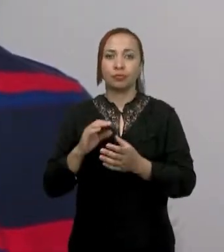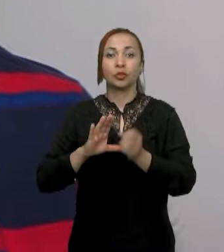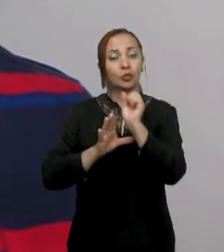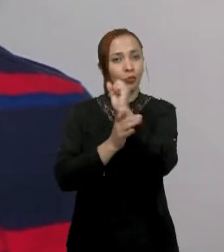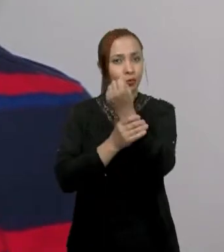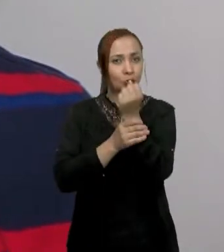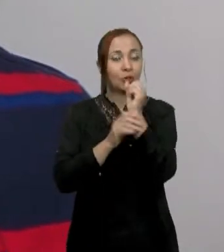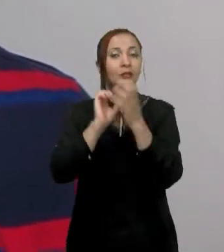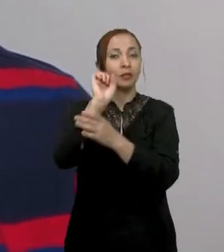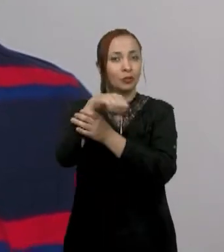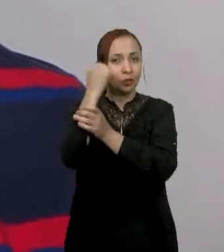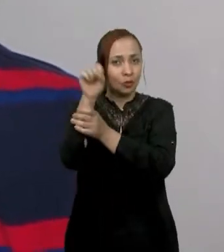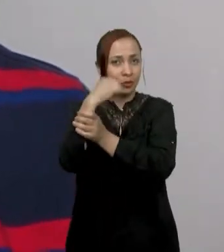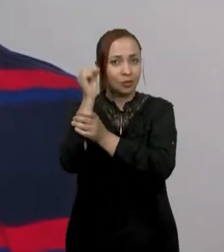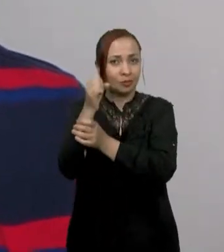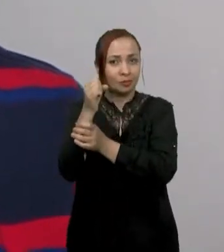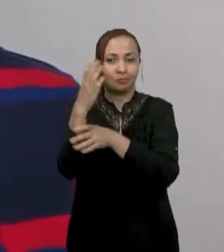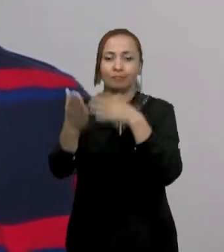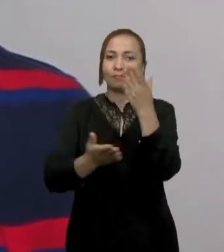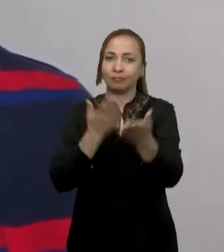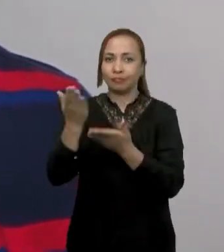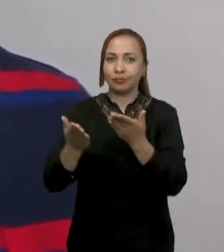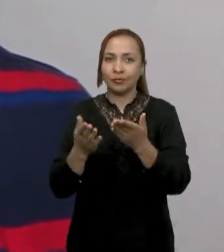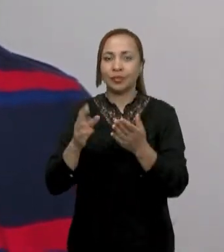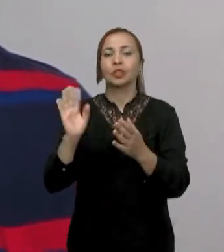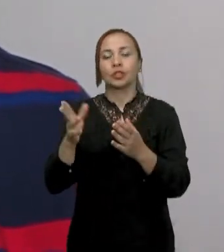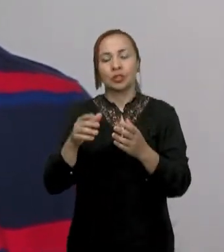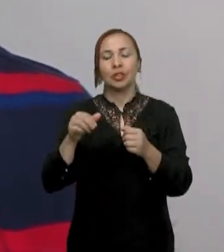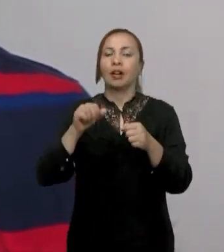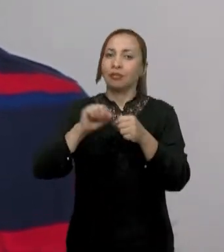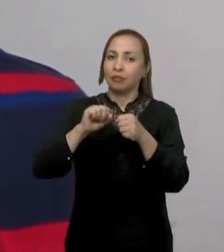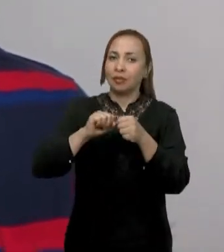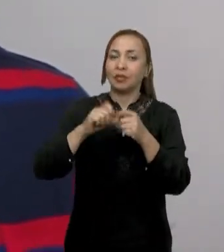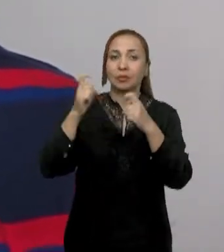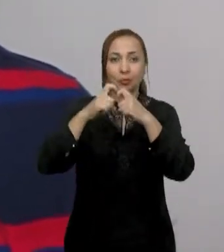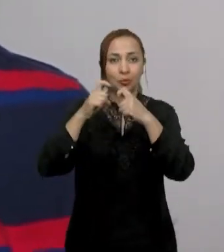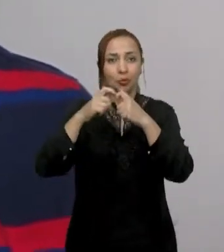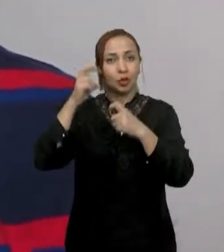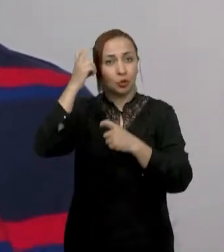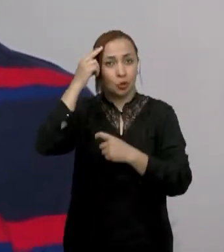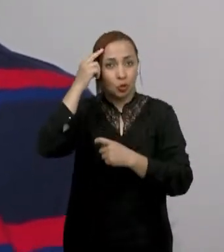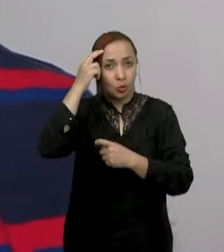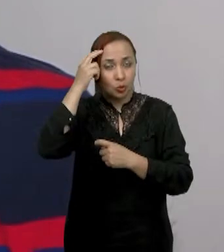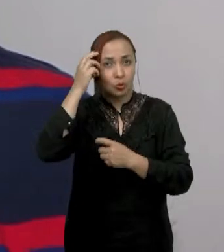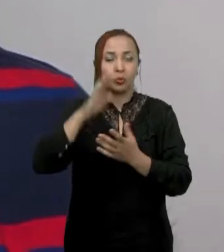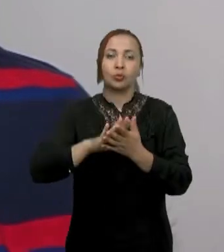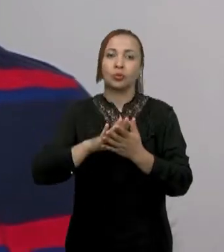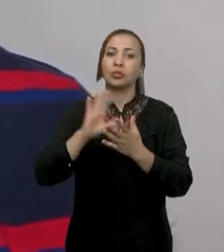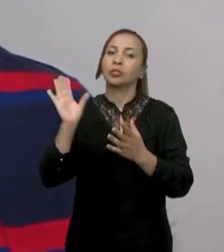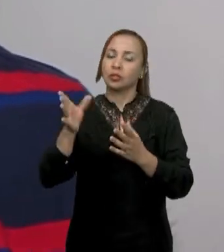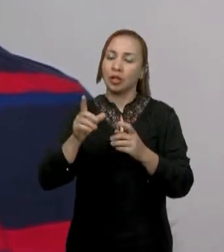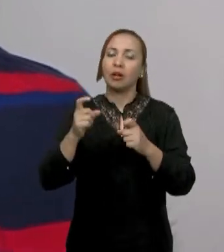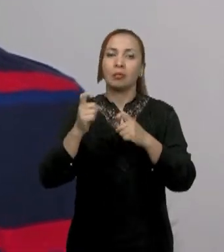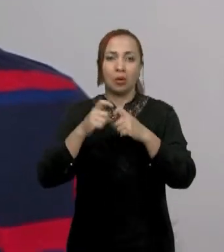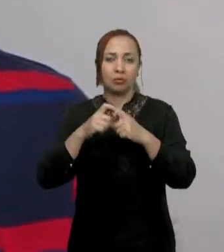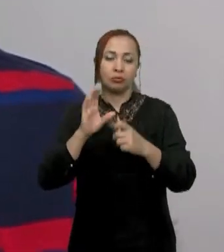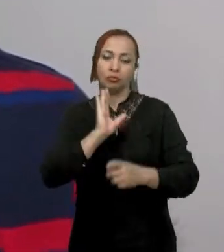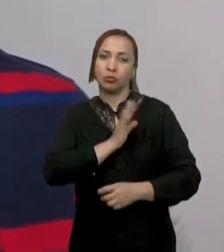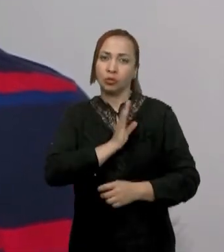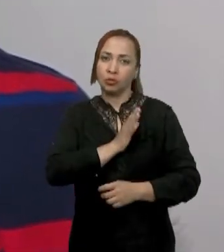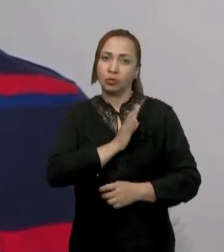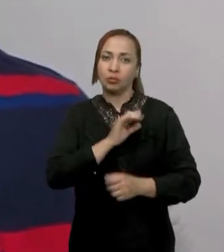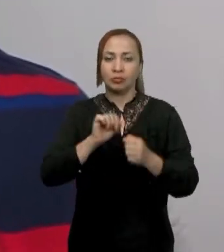de fisioterapia, né? Fisioterapia, passei por um neurologista, né? Vou passar por um